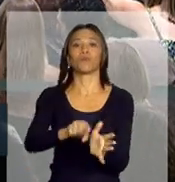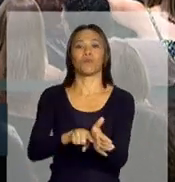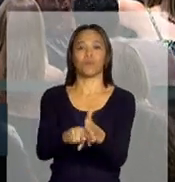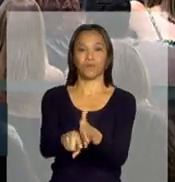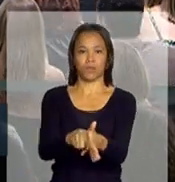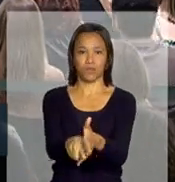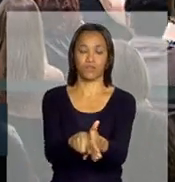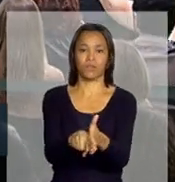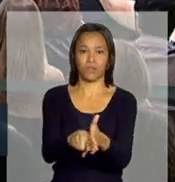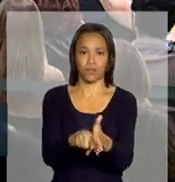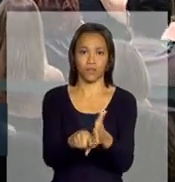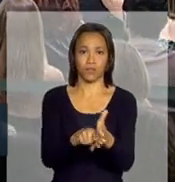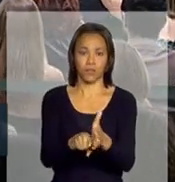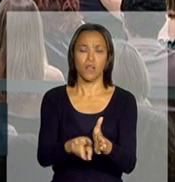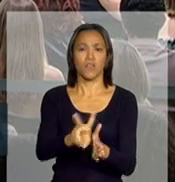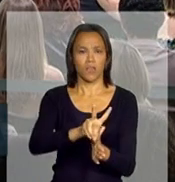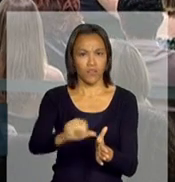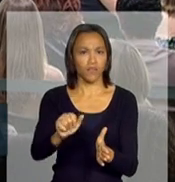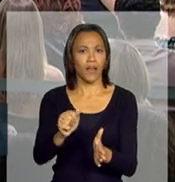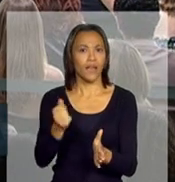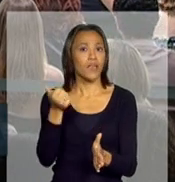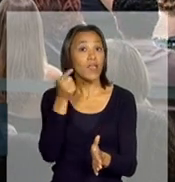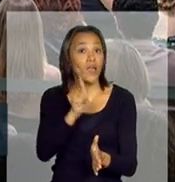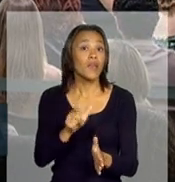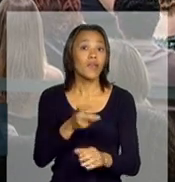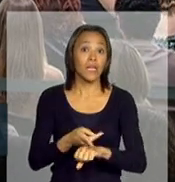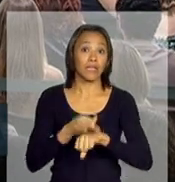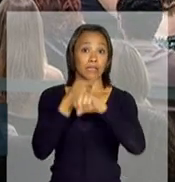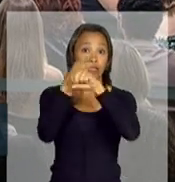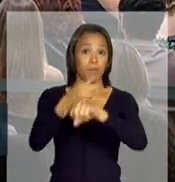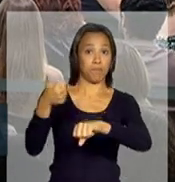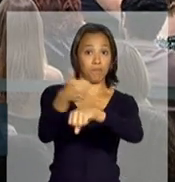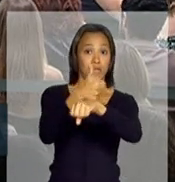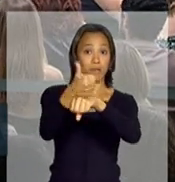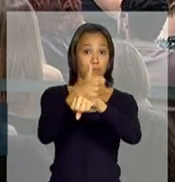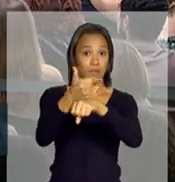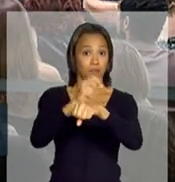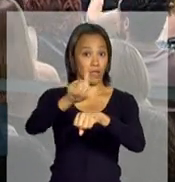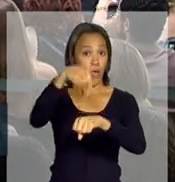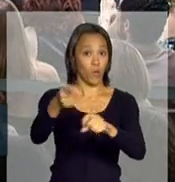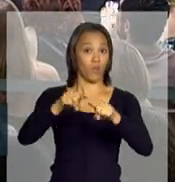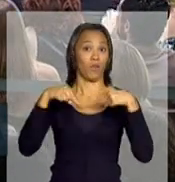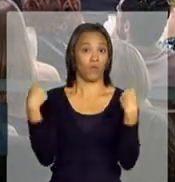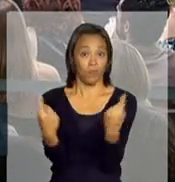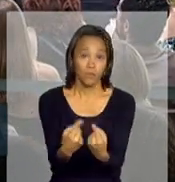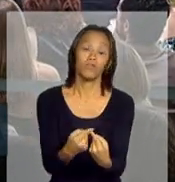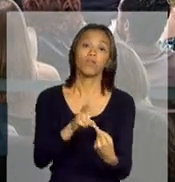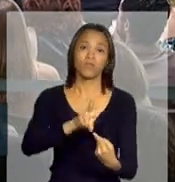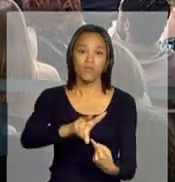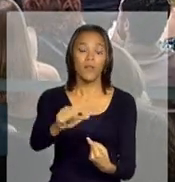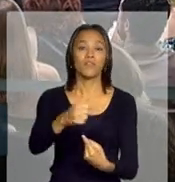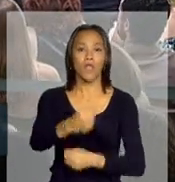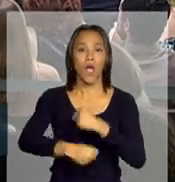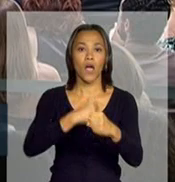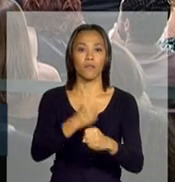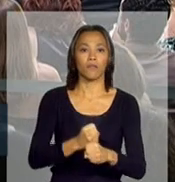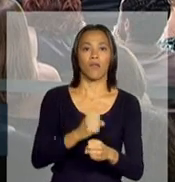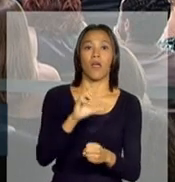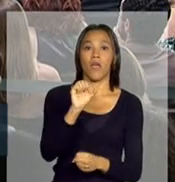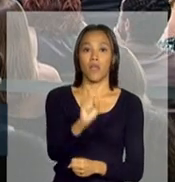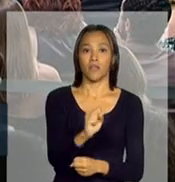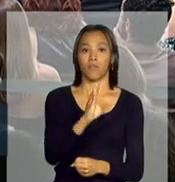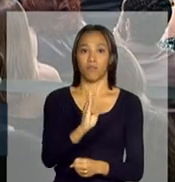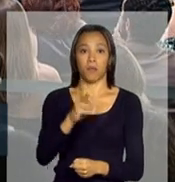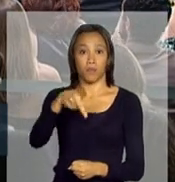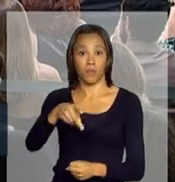científica que receberá os classificados em primeiro lugar na próxima reunião anual da sbpc